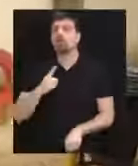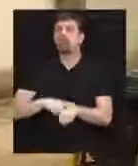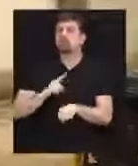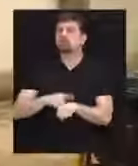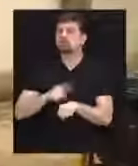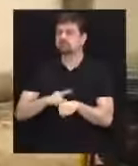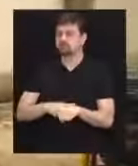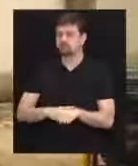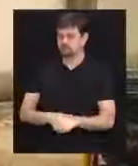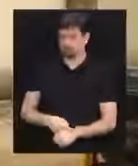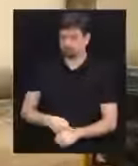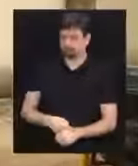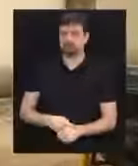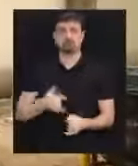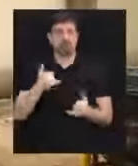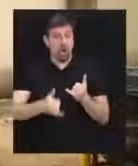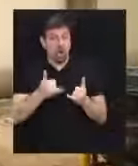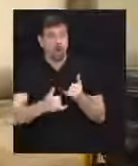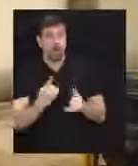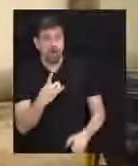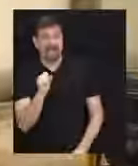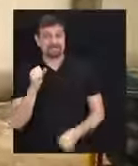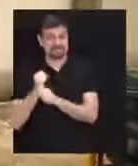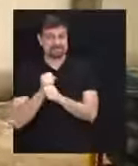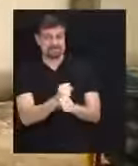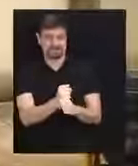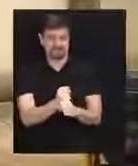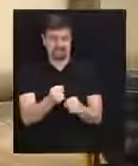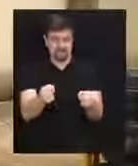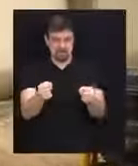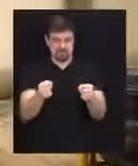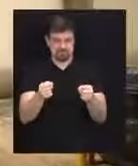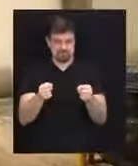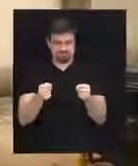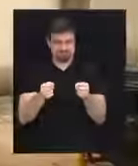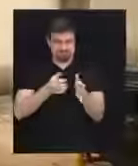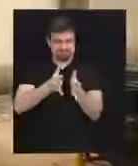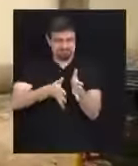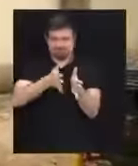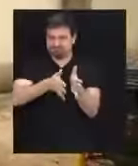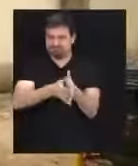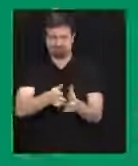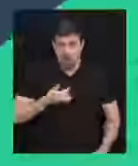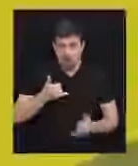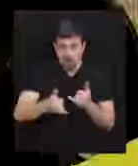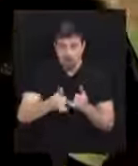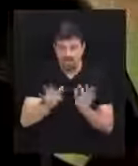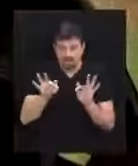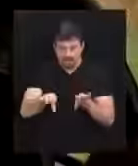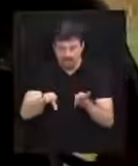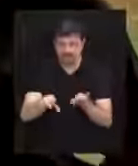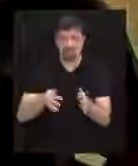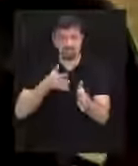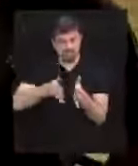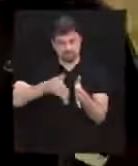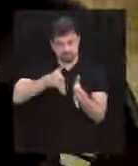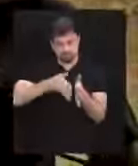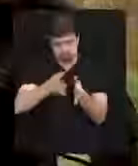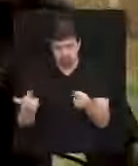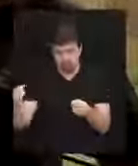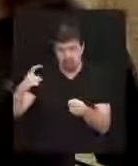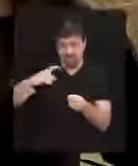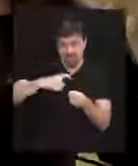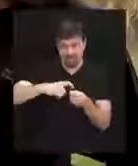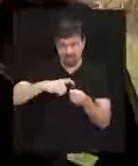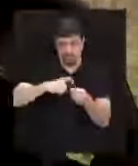está fazendo isso? Quase 10 anos já. Já aprendeu a dirigir a locomotiva? Ainda não, só isso que falta, viu? E a gente está na última parte do